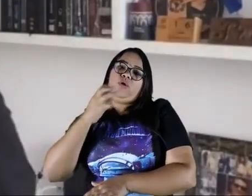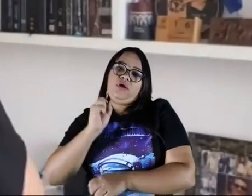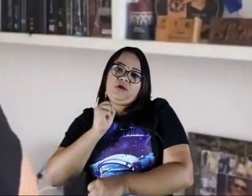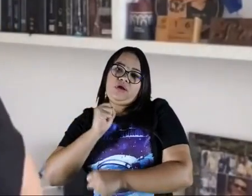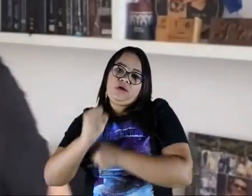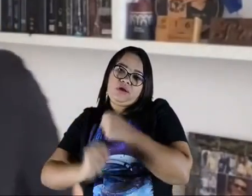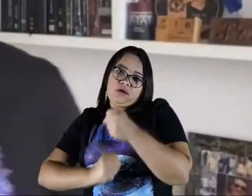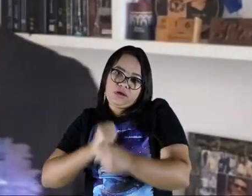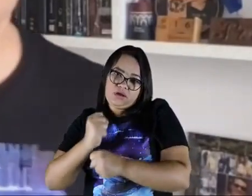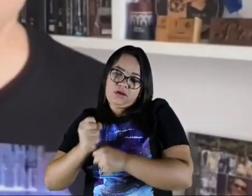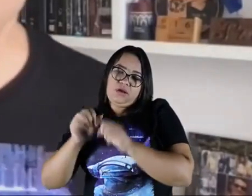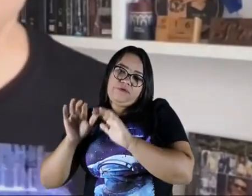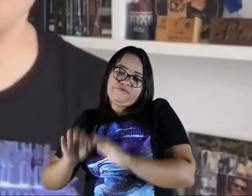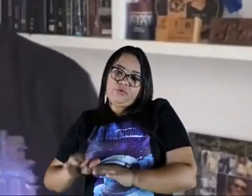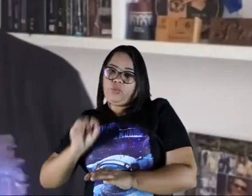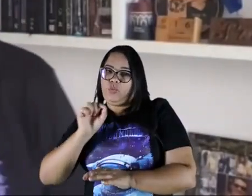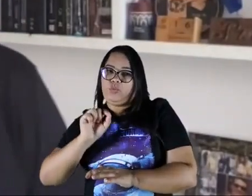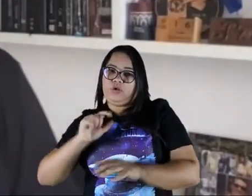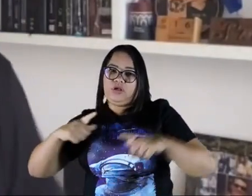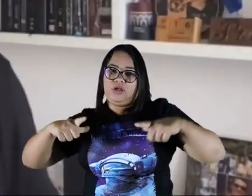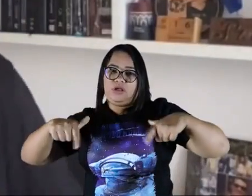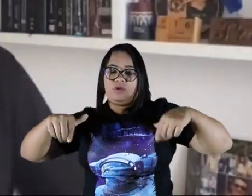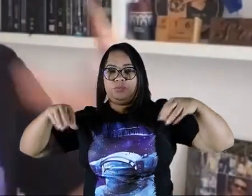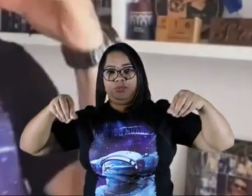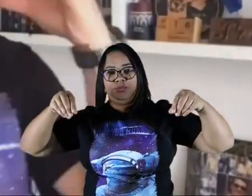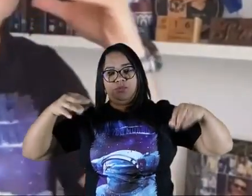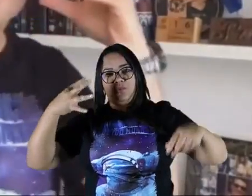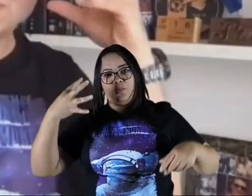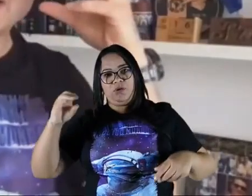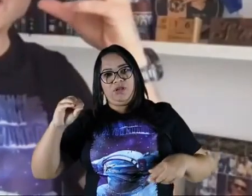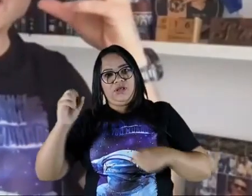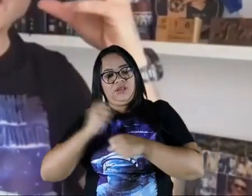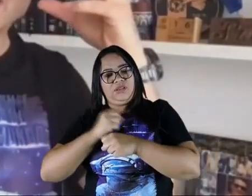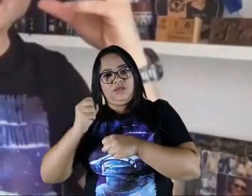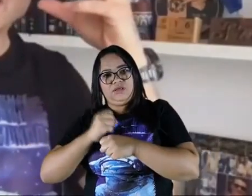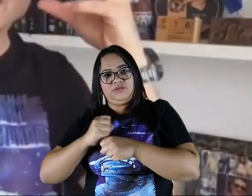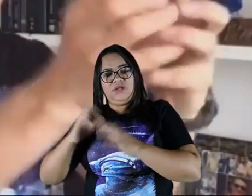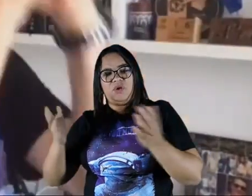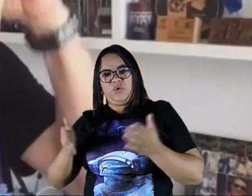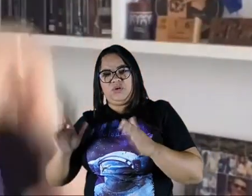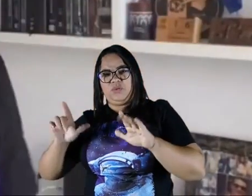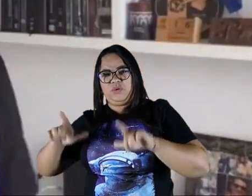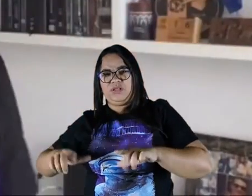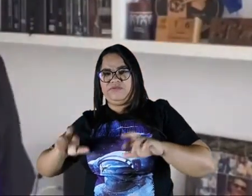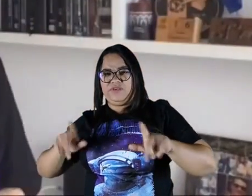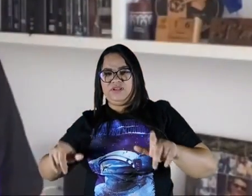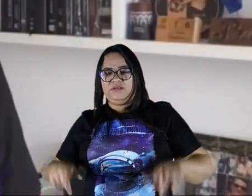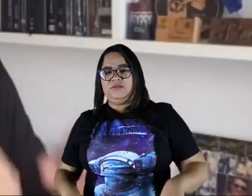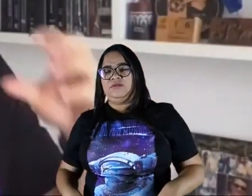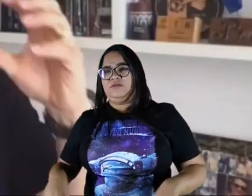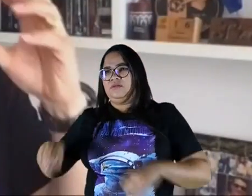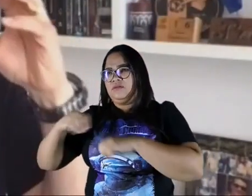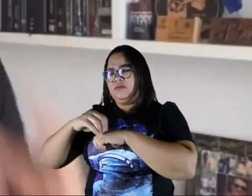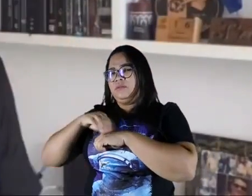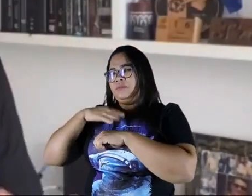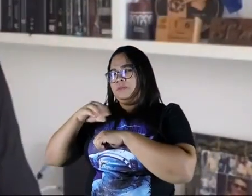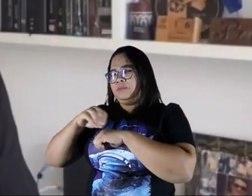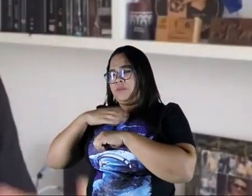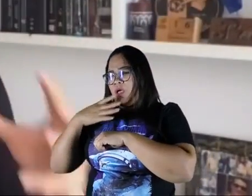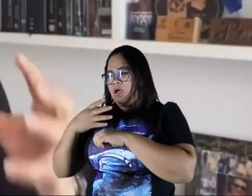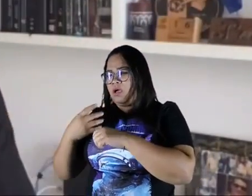no deserto. Agora eu pergunto, 40 anos? 40 anos no deserto, aprendendo um pouco com